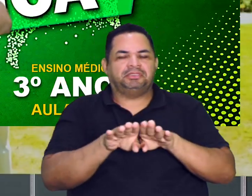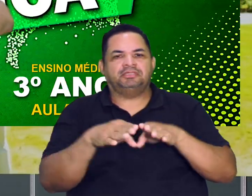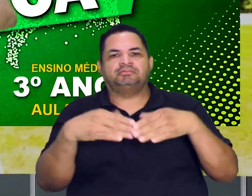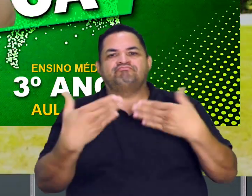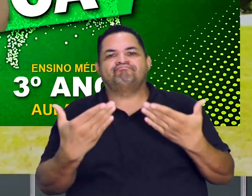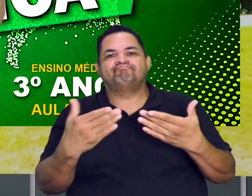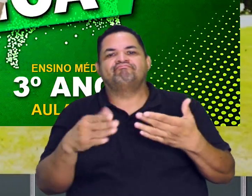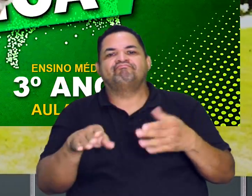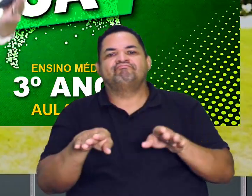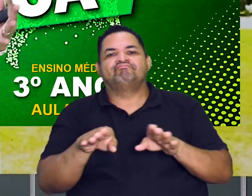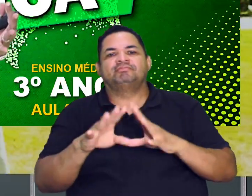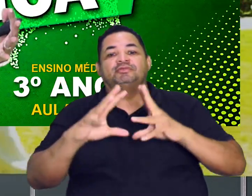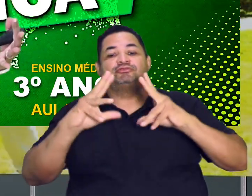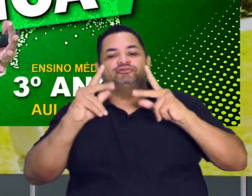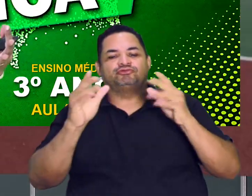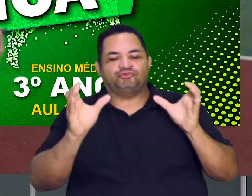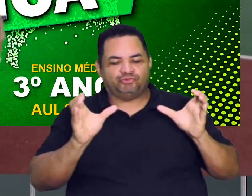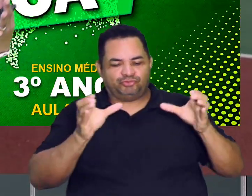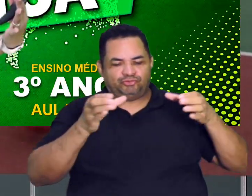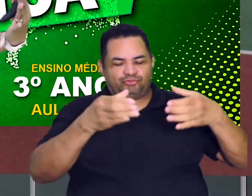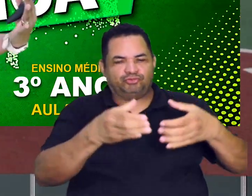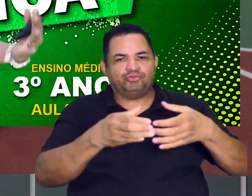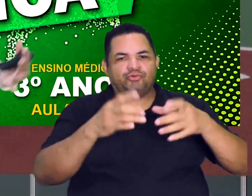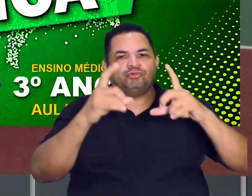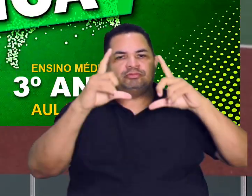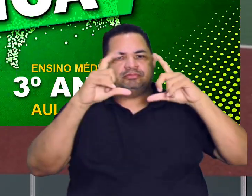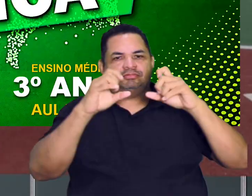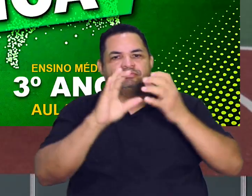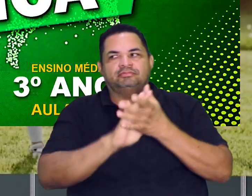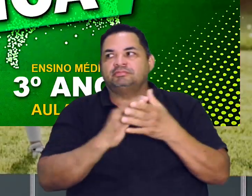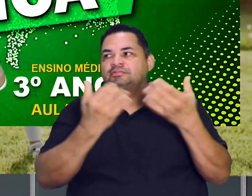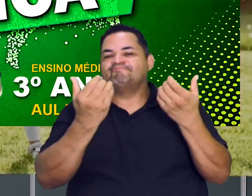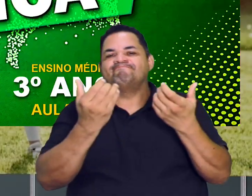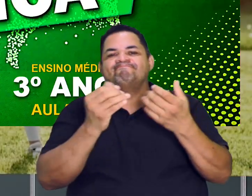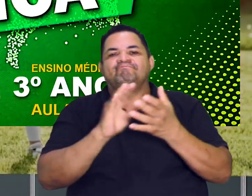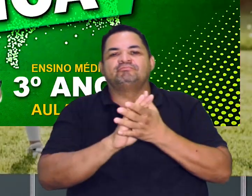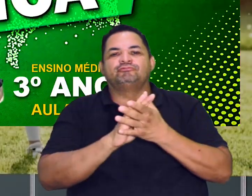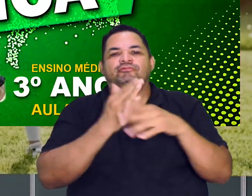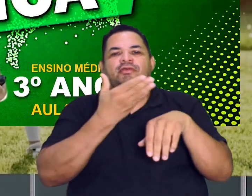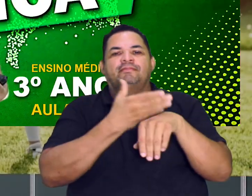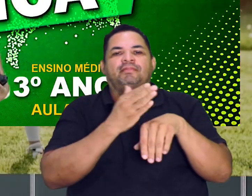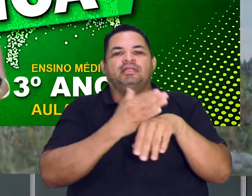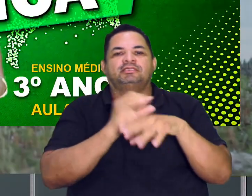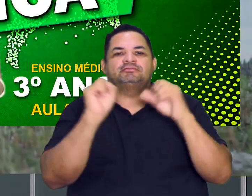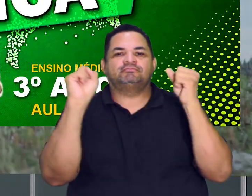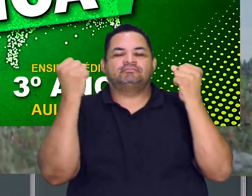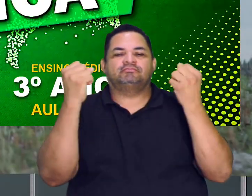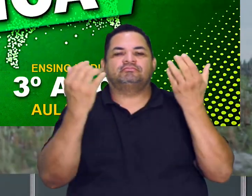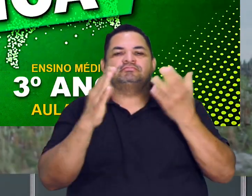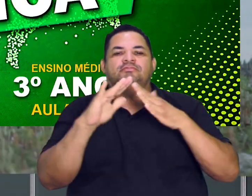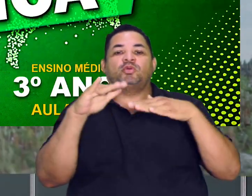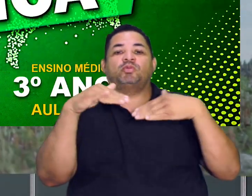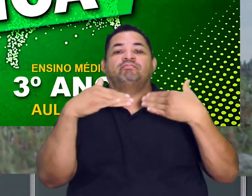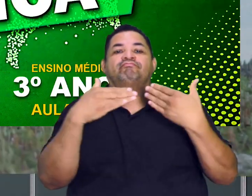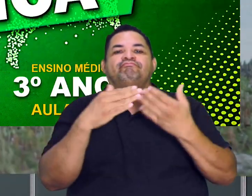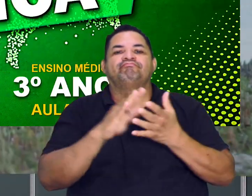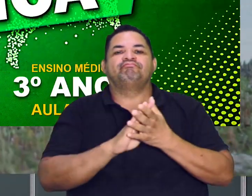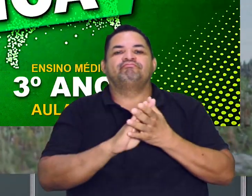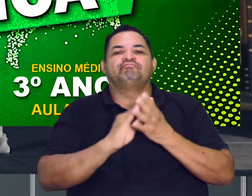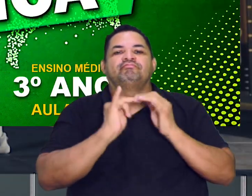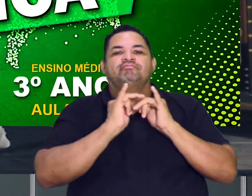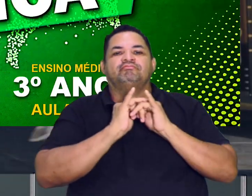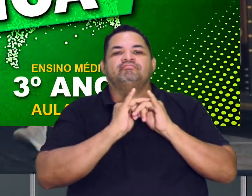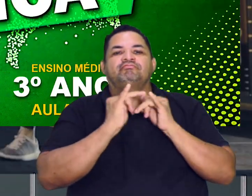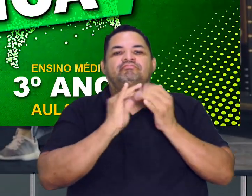comportadinha, como pode ser toda a turma numa atividade prática nossa aí, tá bom? Me diz qual é a sua